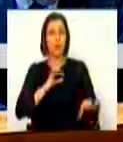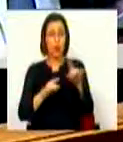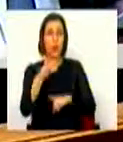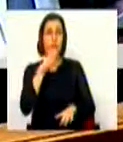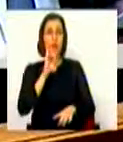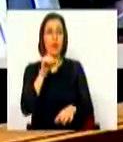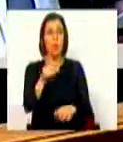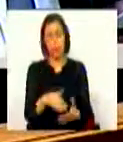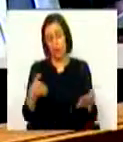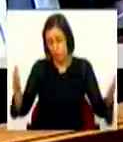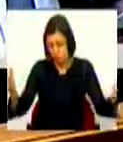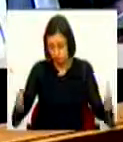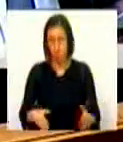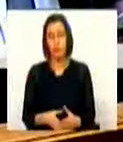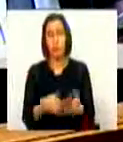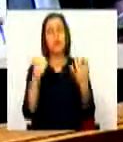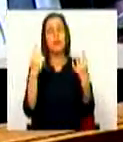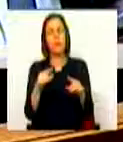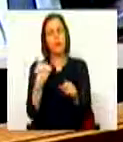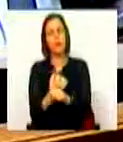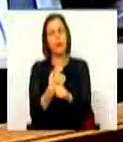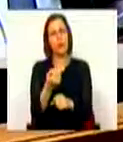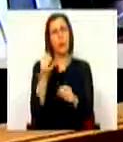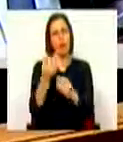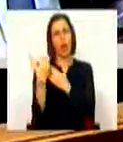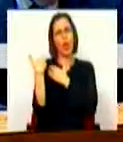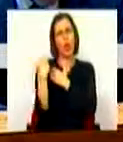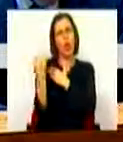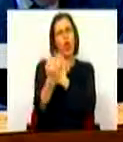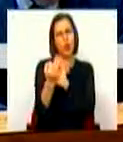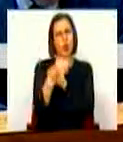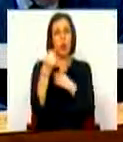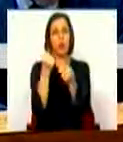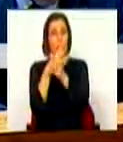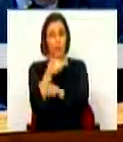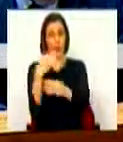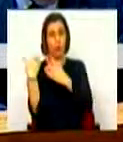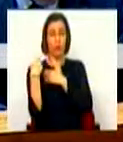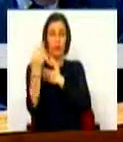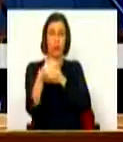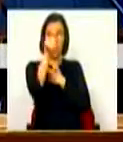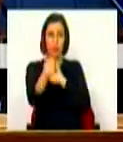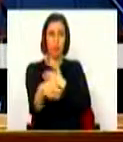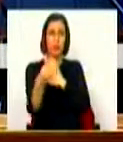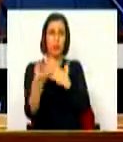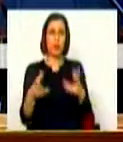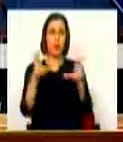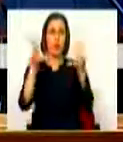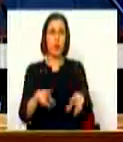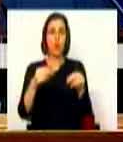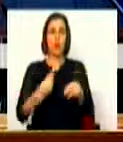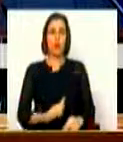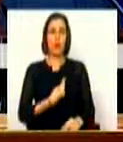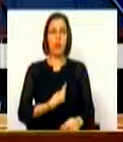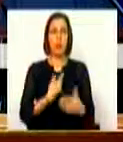a senhora deputada, que até teve funções de responsabilidade no Instituto de Emprego e Formação Profissional, nunca se